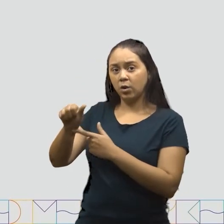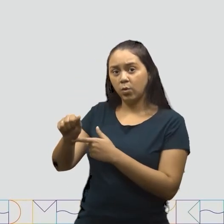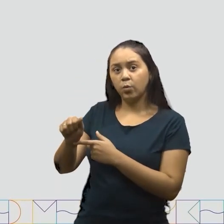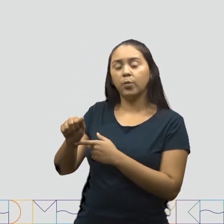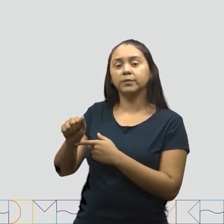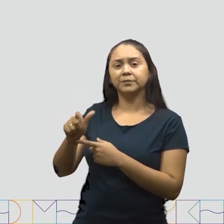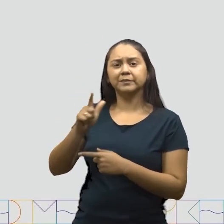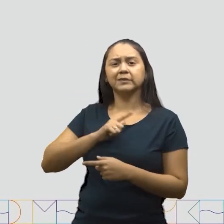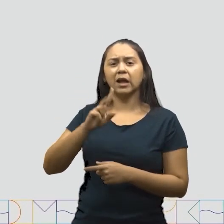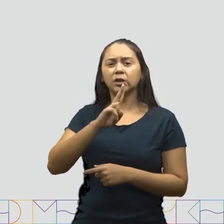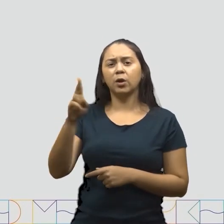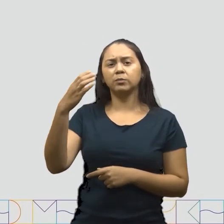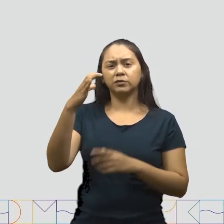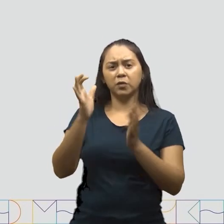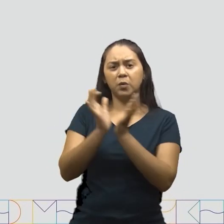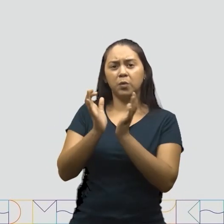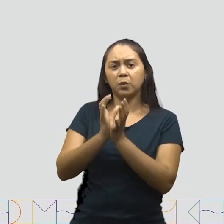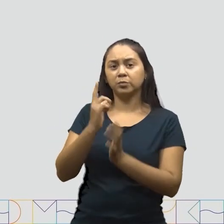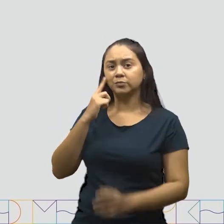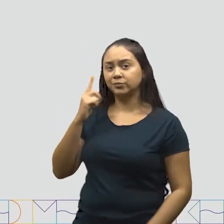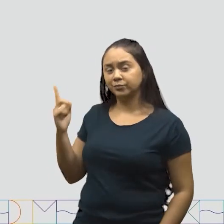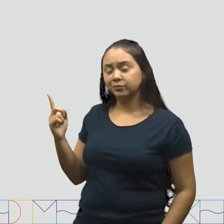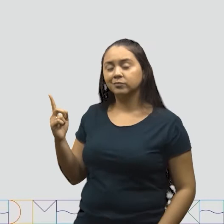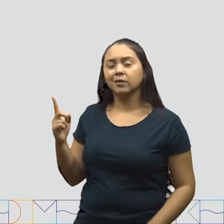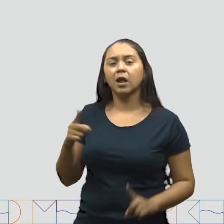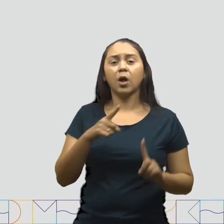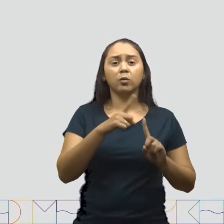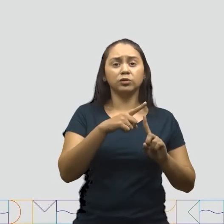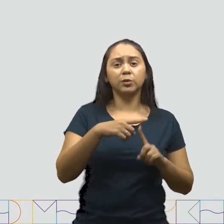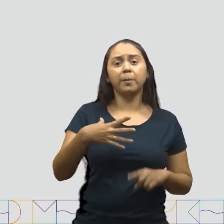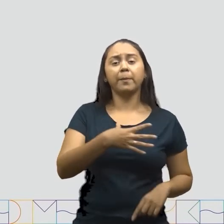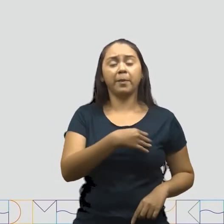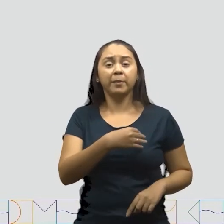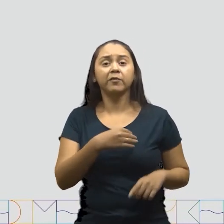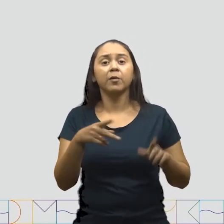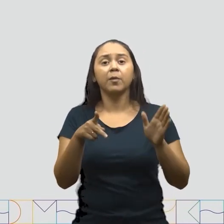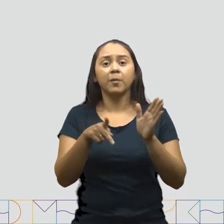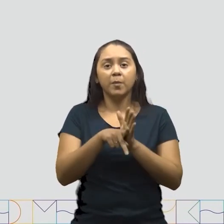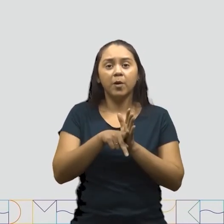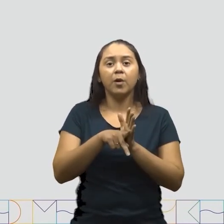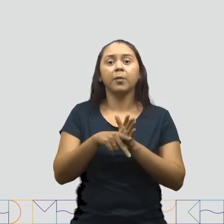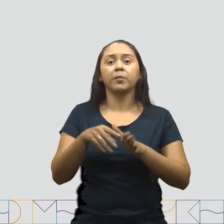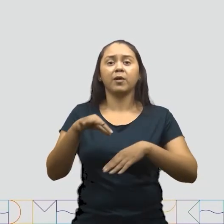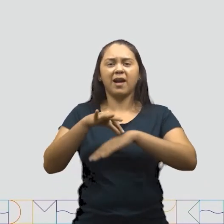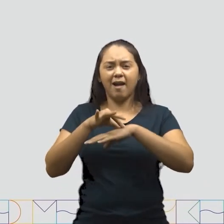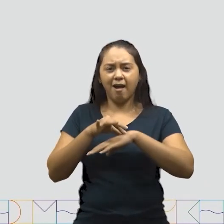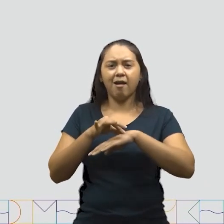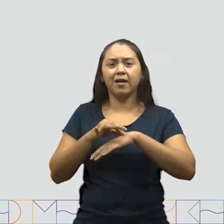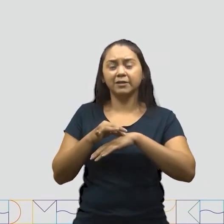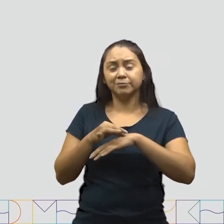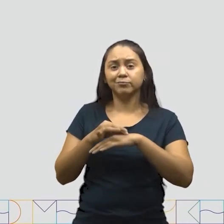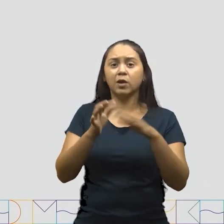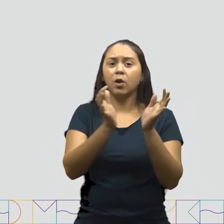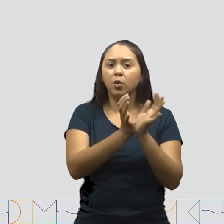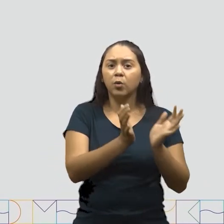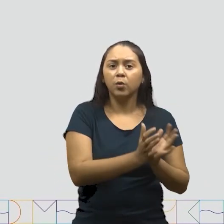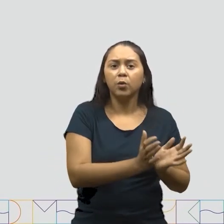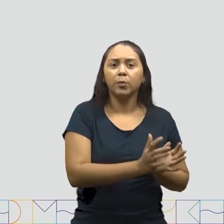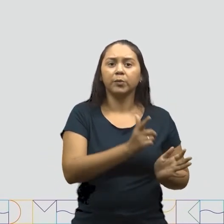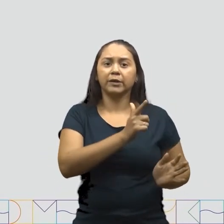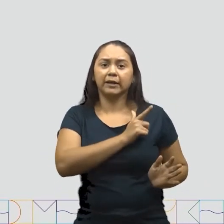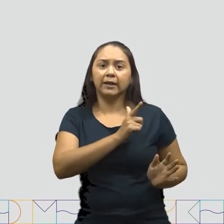leo. É uma espécie de mamífero carnívoro do gênero Panthera e da família Felidae. A espécie